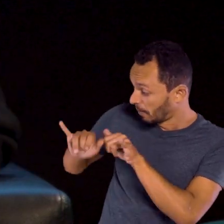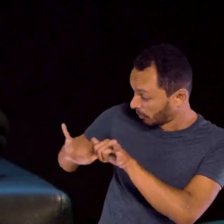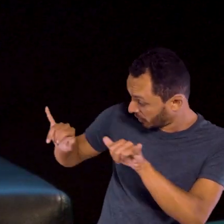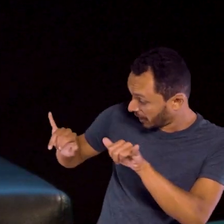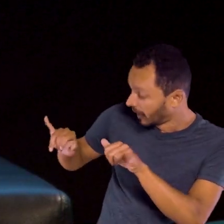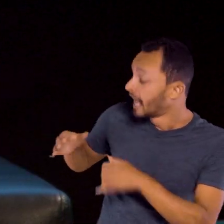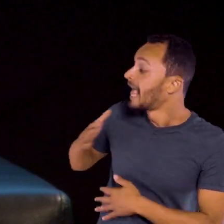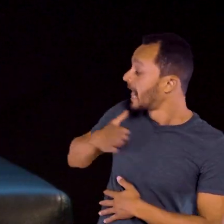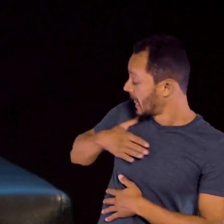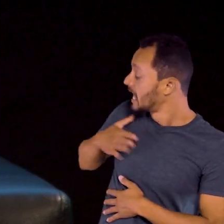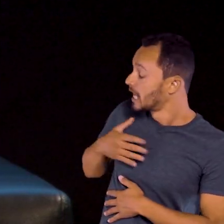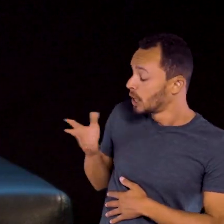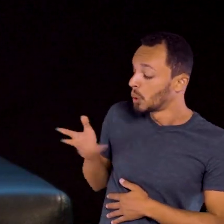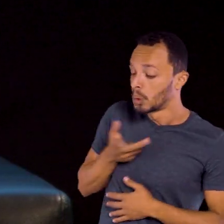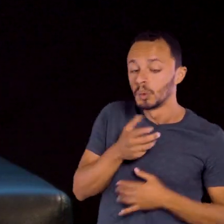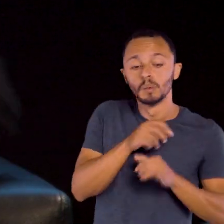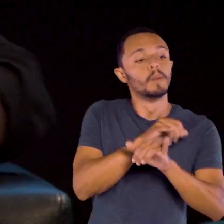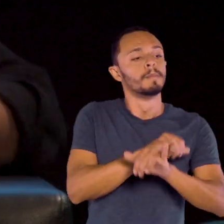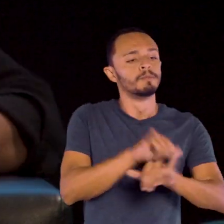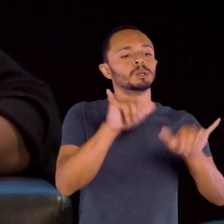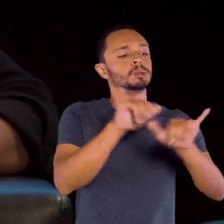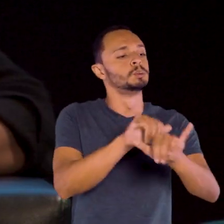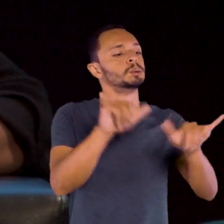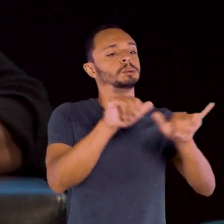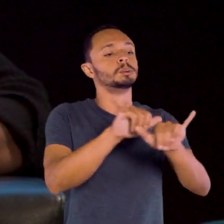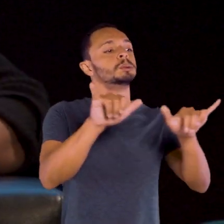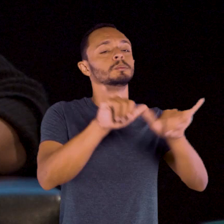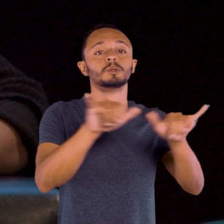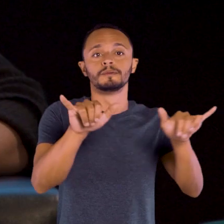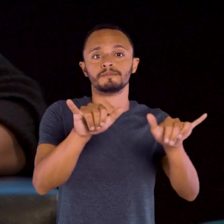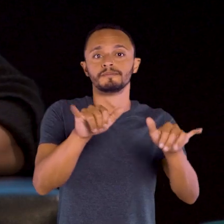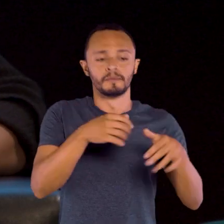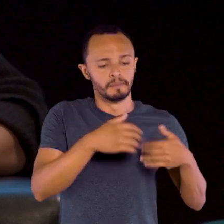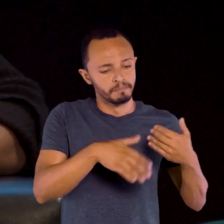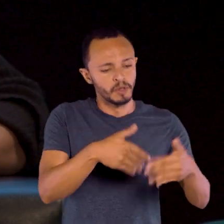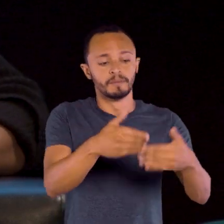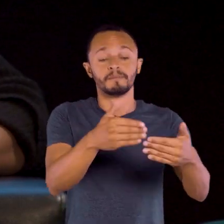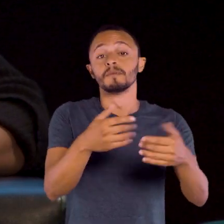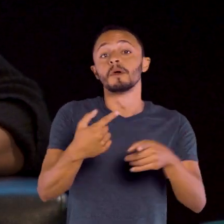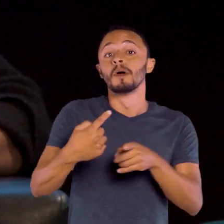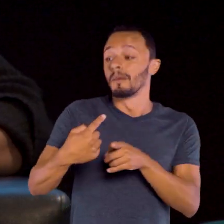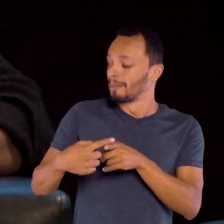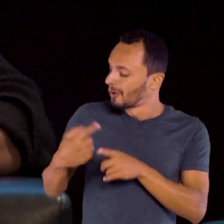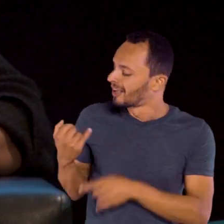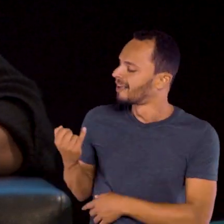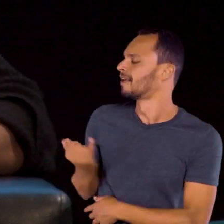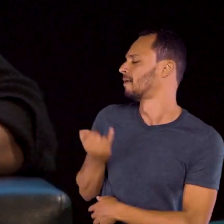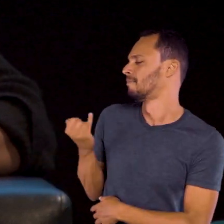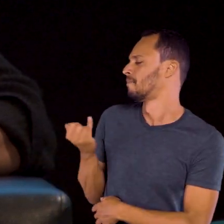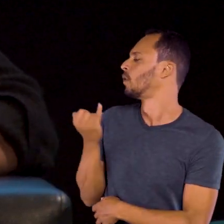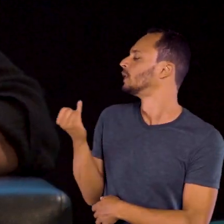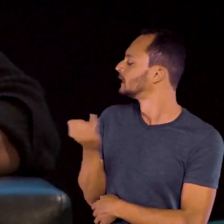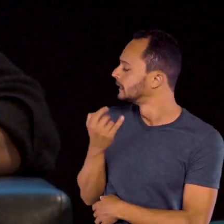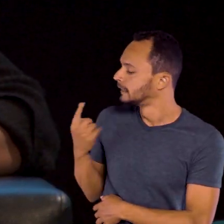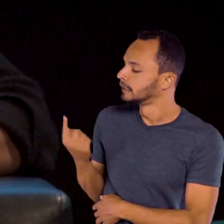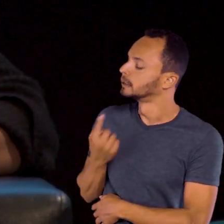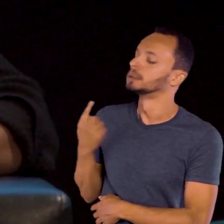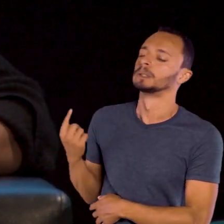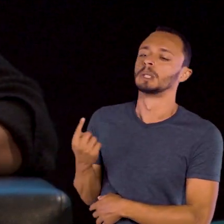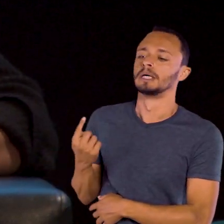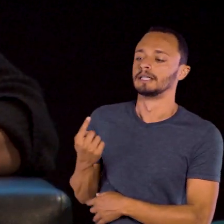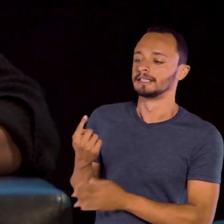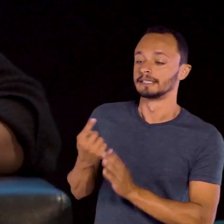é divulgar, que é colocar para frente, porque a gente realmente precisa ter na